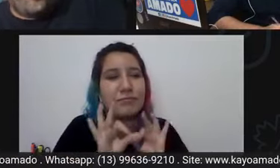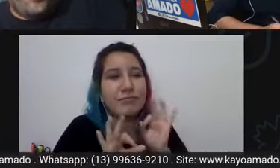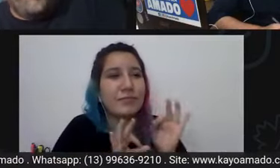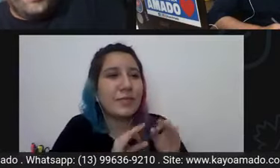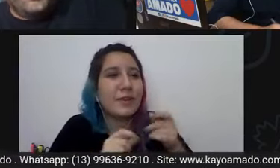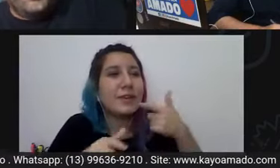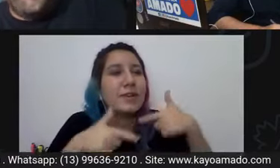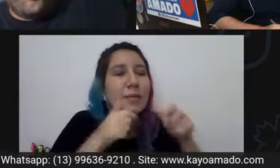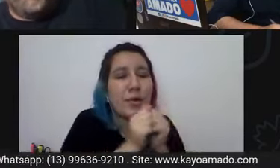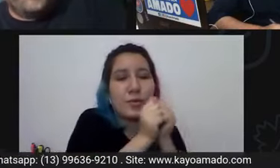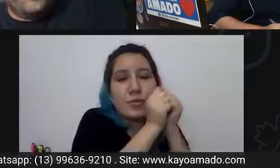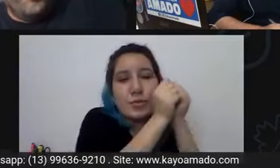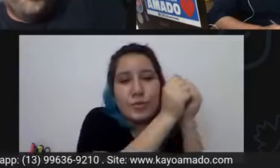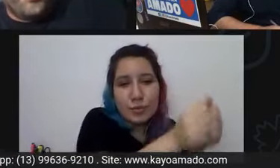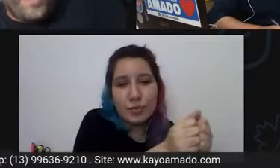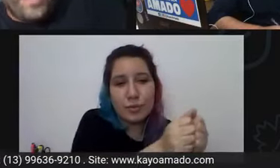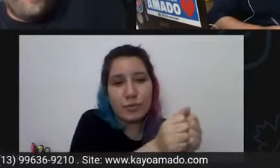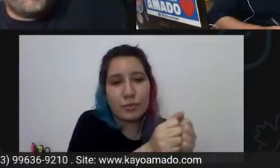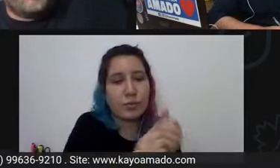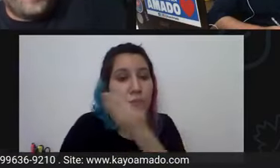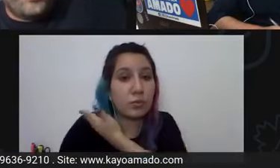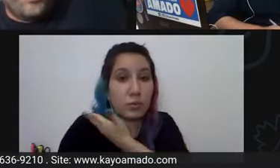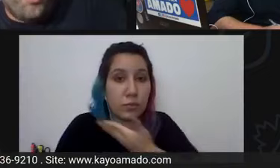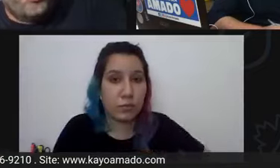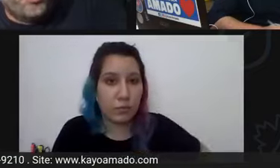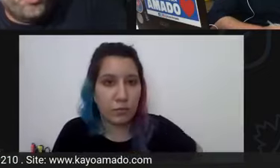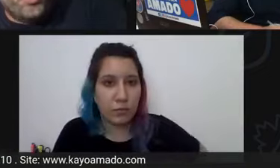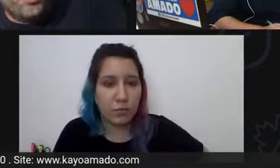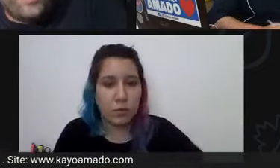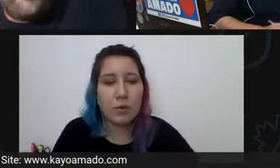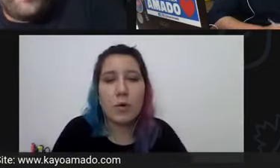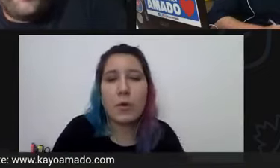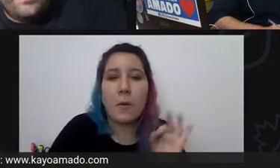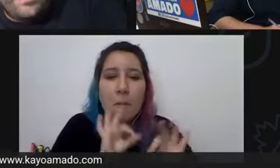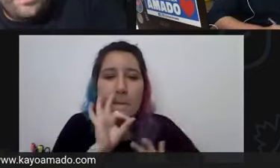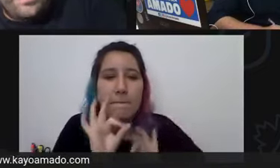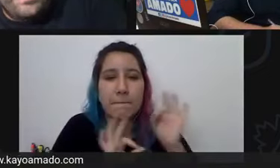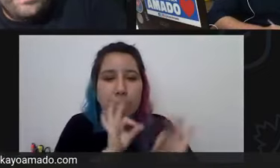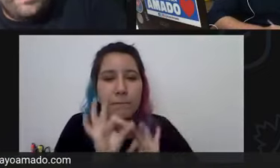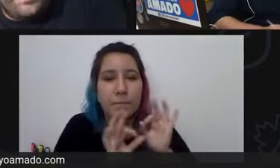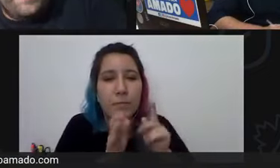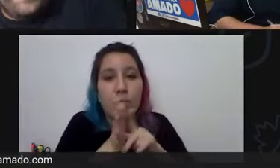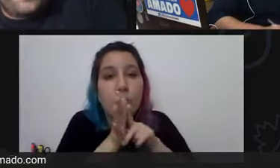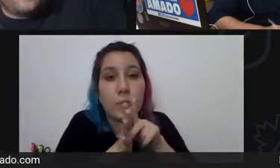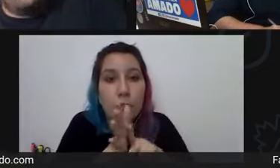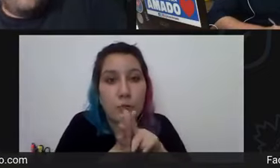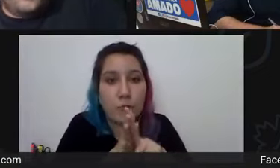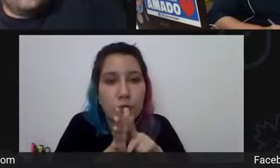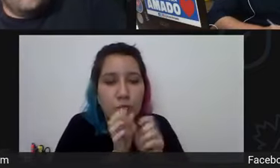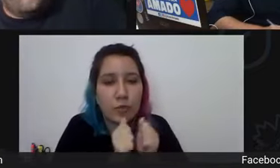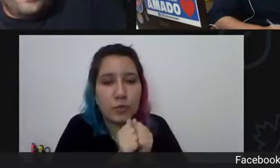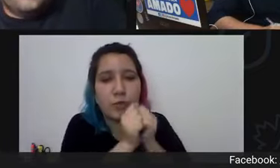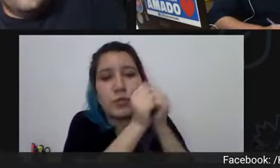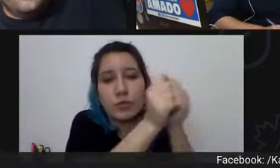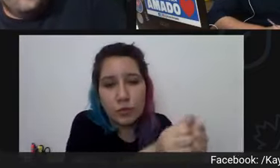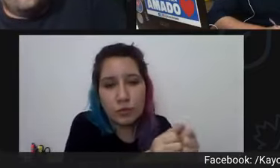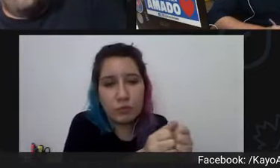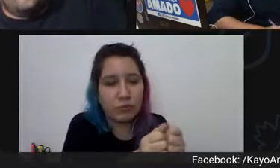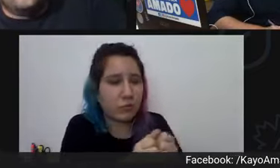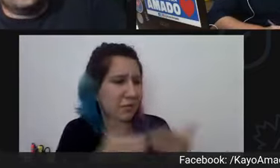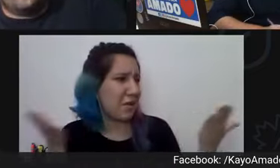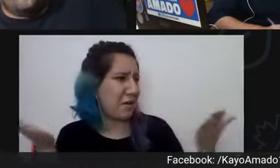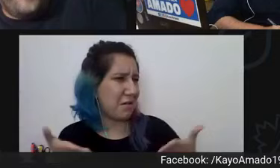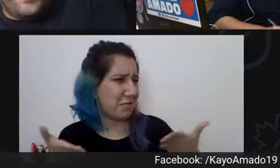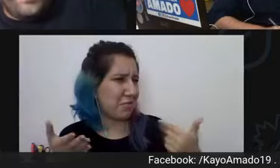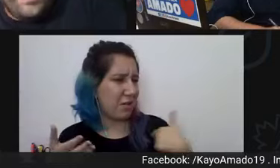e colaborativa com o poder público, né? É um projeto em conjunto, não dá para ninguém querer matar no peito e falar assim, não, eu